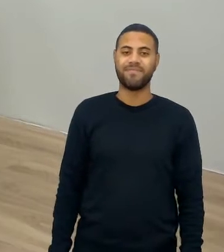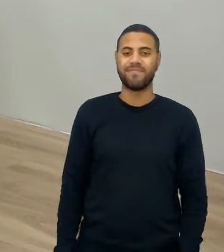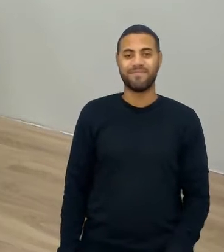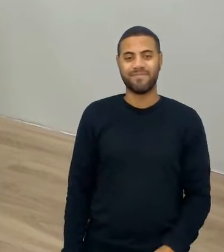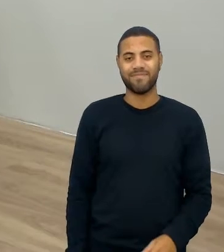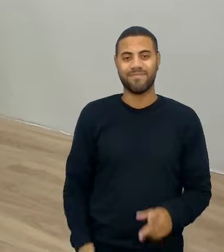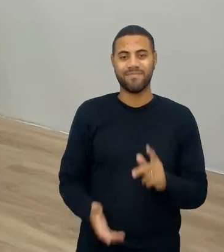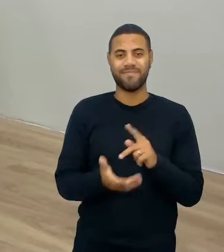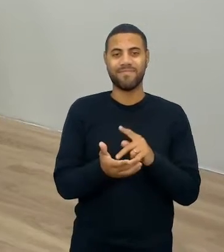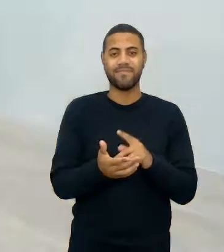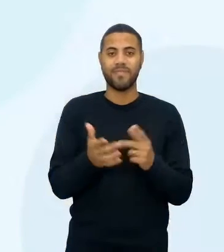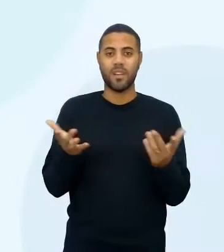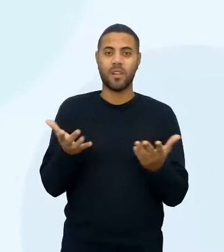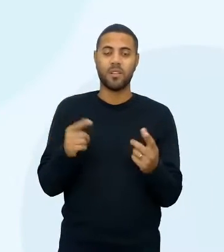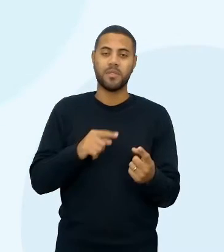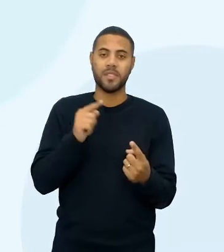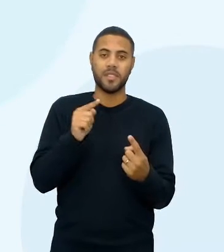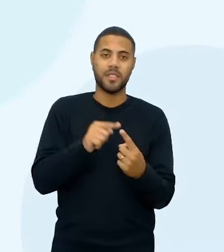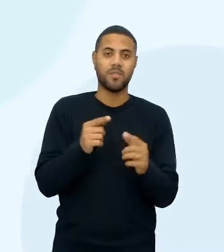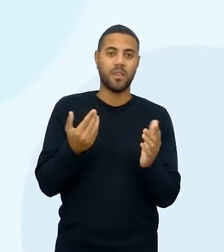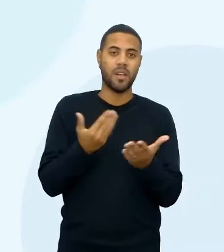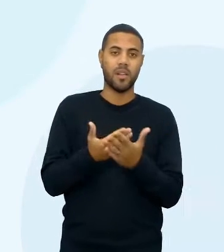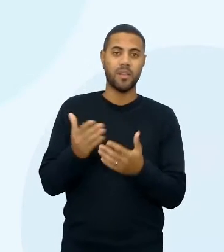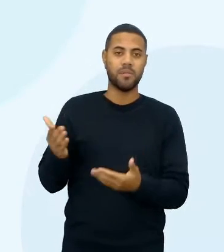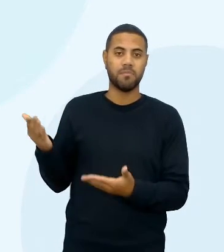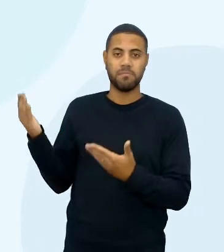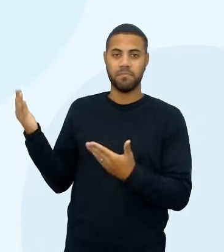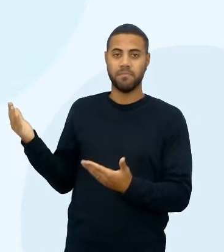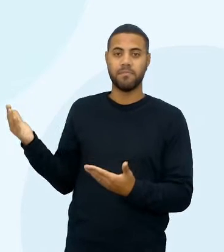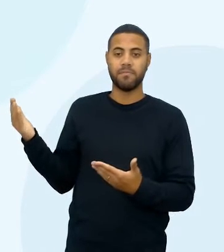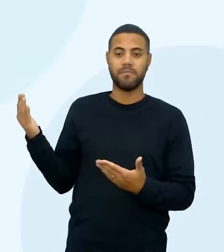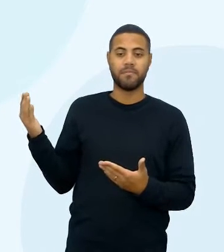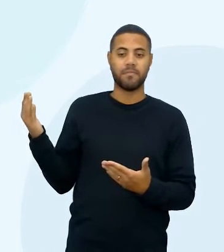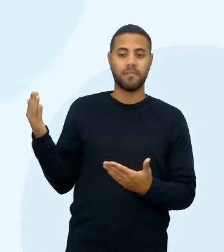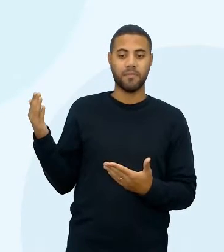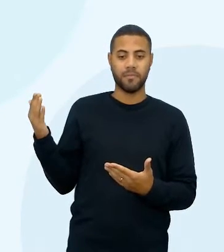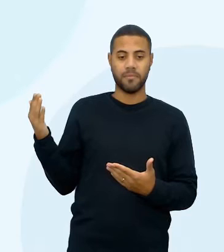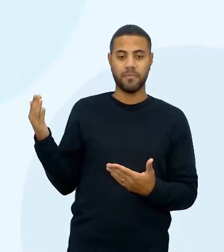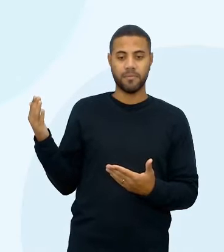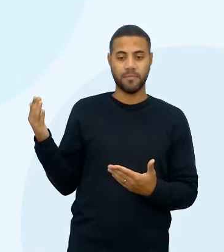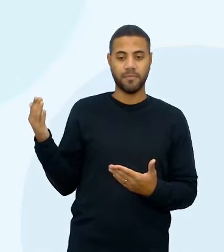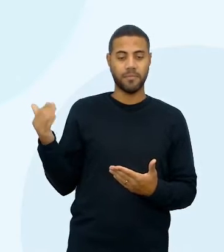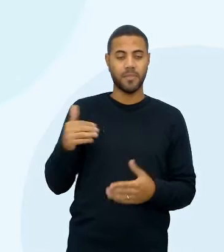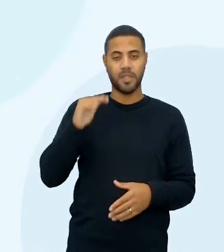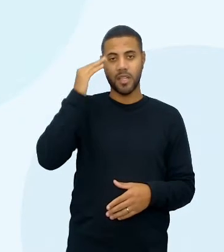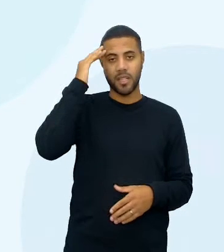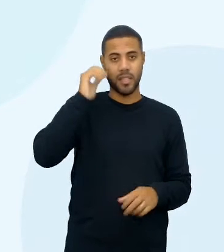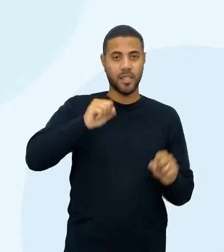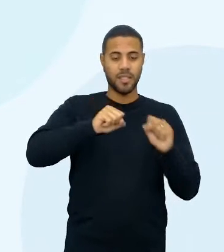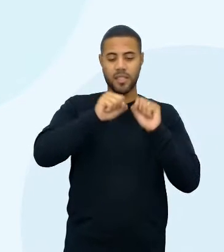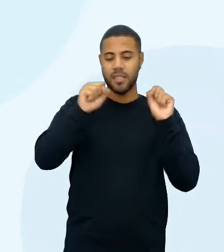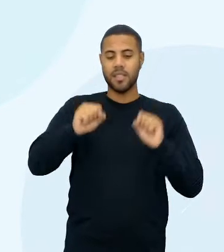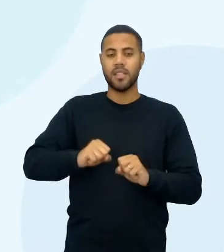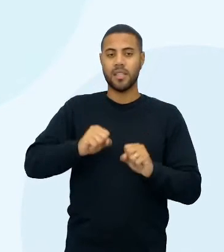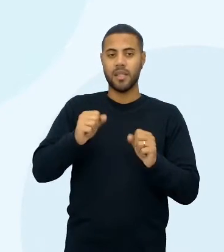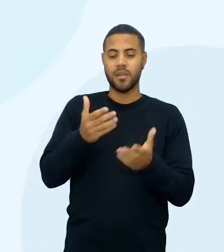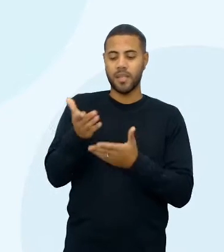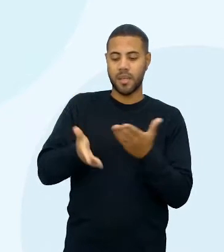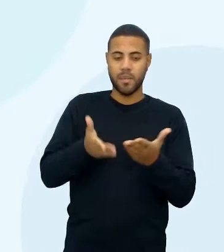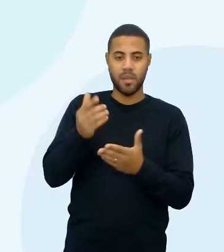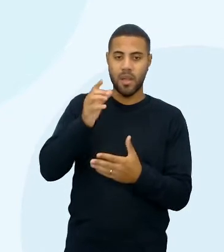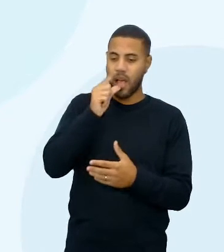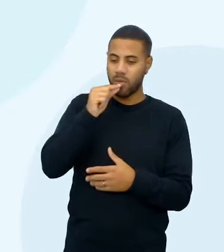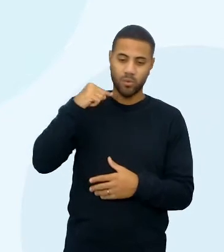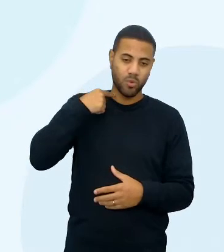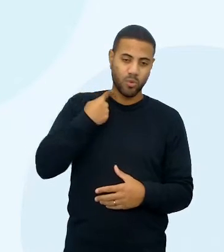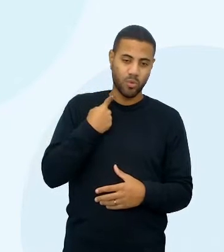Bom, o objetivo da aula de hoje, que vai aparecer aí na tela para vocês, é compreender o sistema de tratamento de esgoto